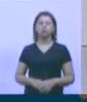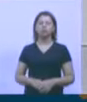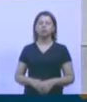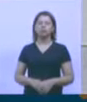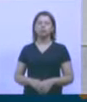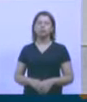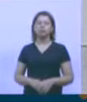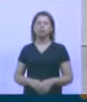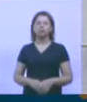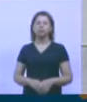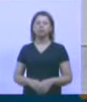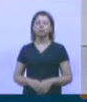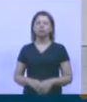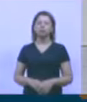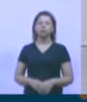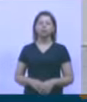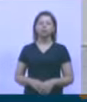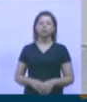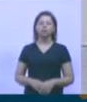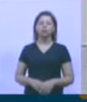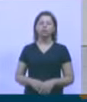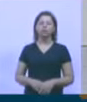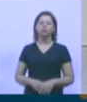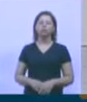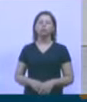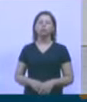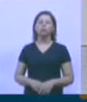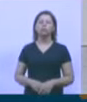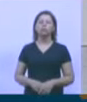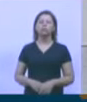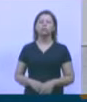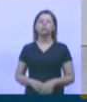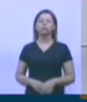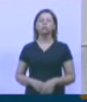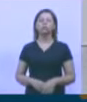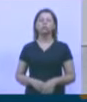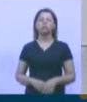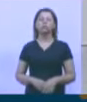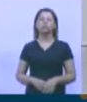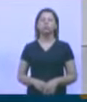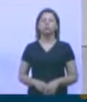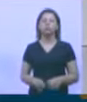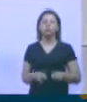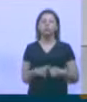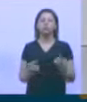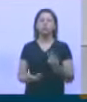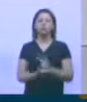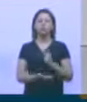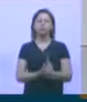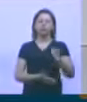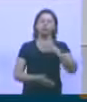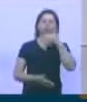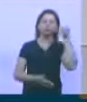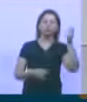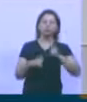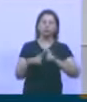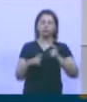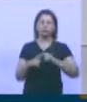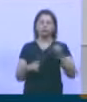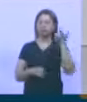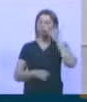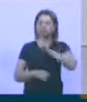are unable to do what has to be done, Jesus takes over. Mas mesmo quando os melhores médicos não